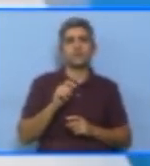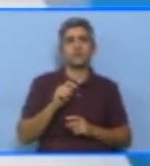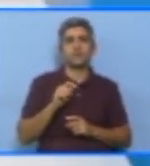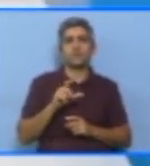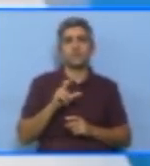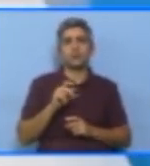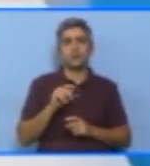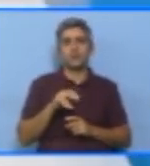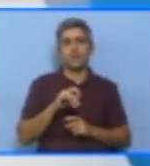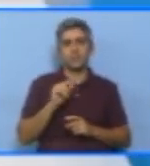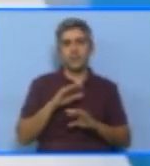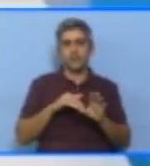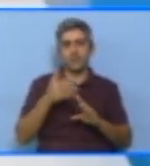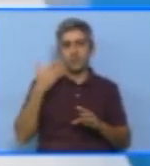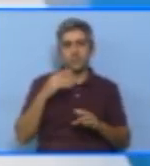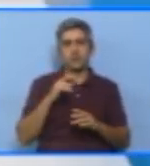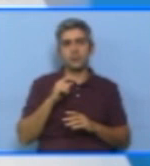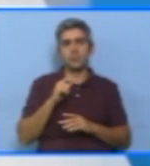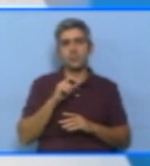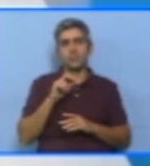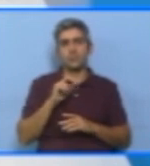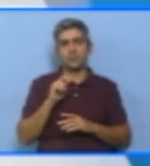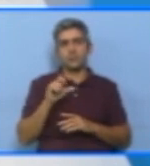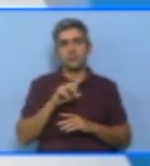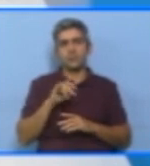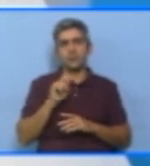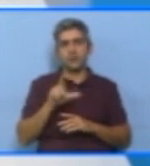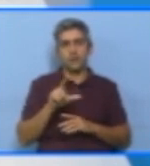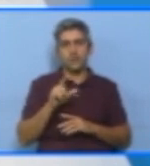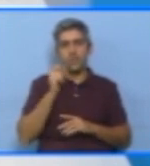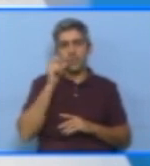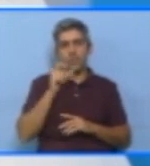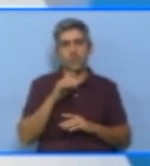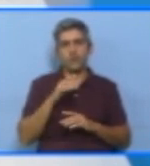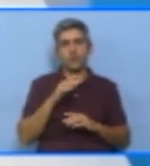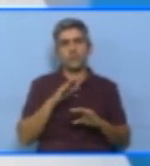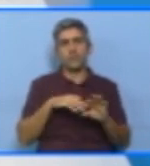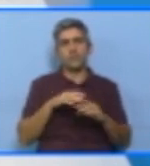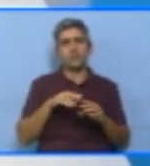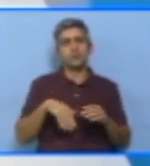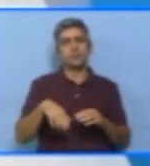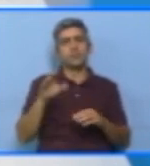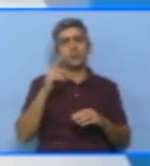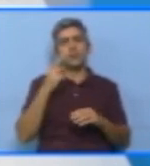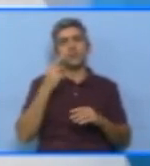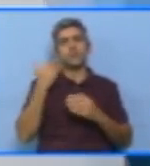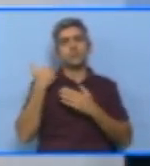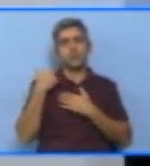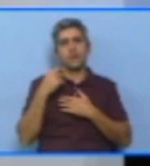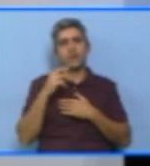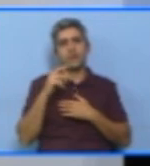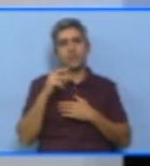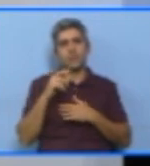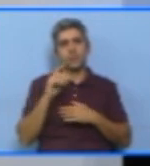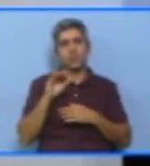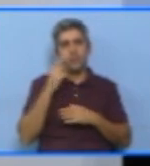homem que dá um pontapé na responsabilidade alheia, para chamar